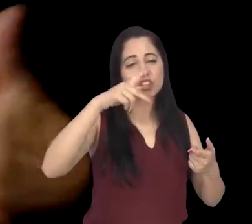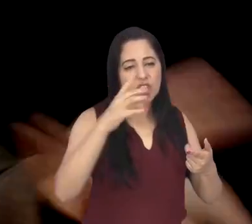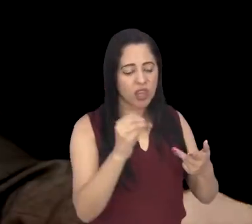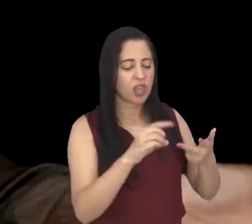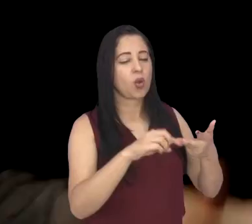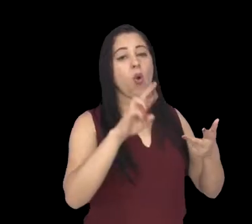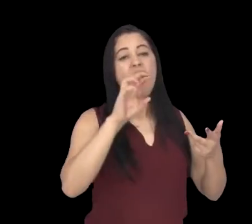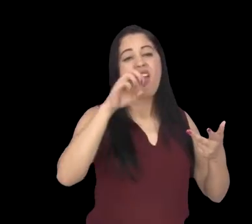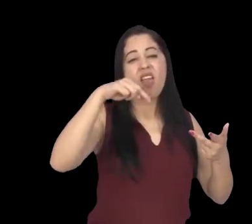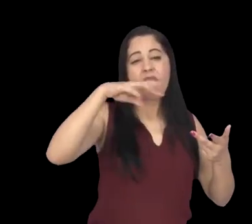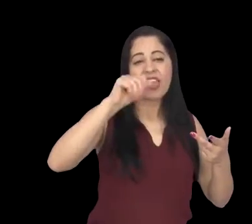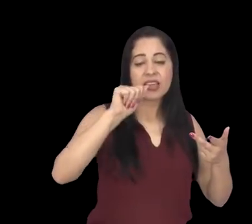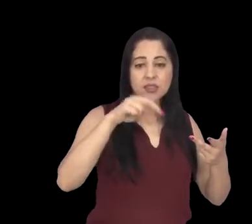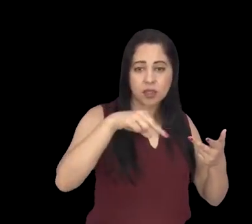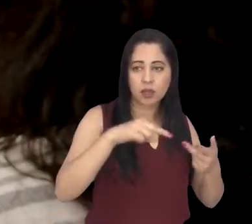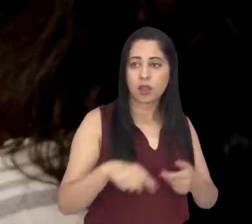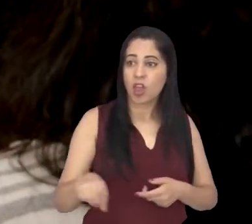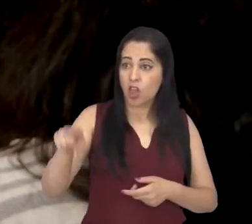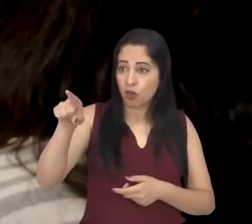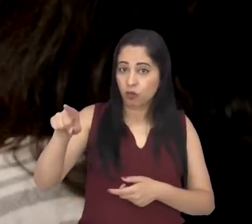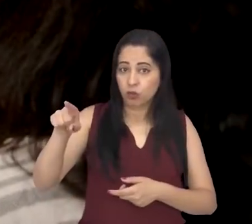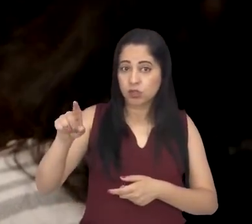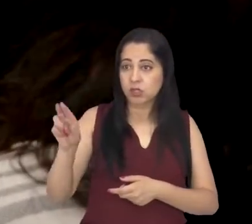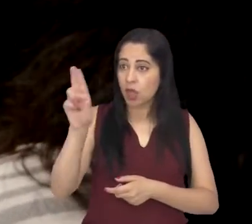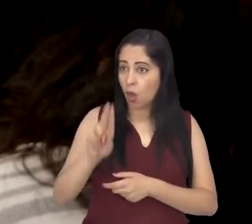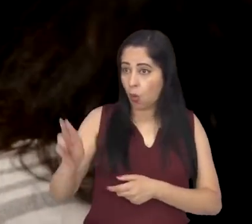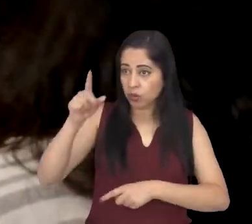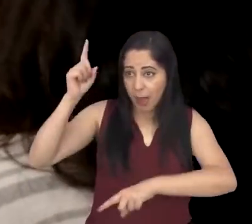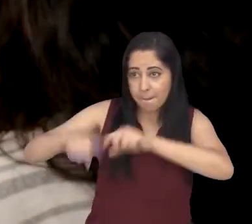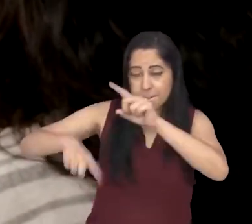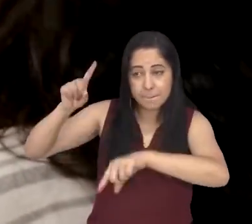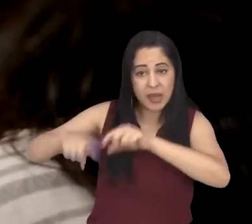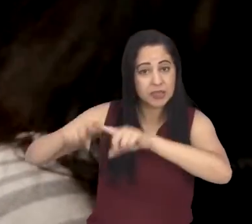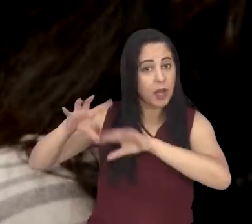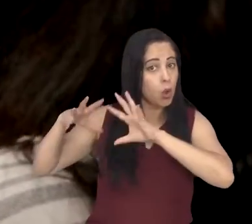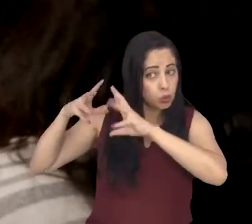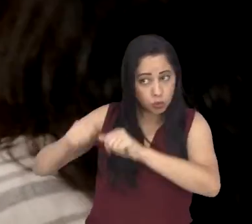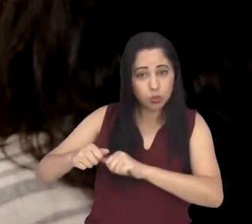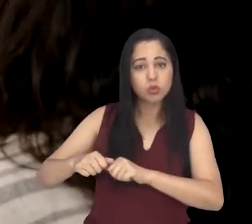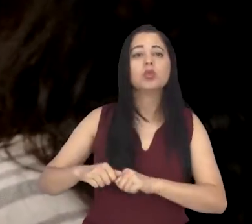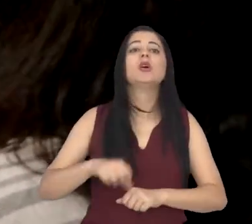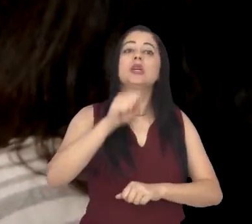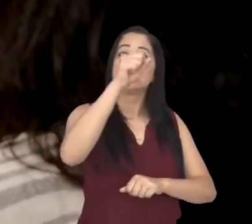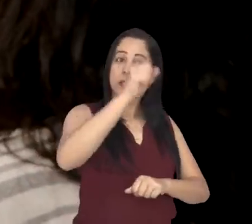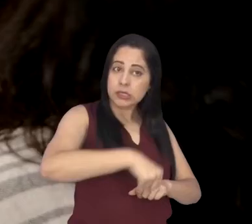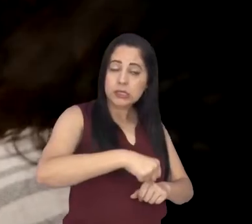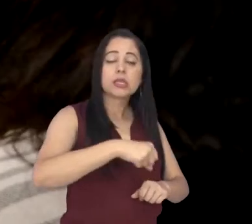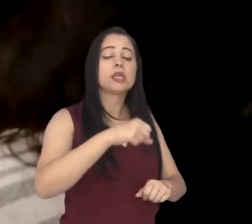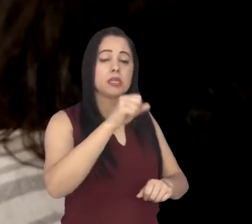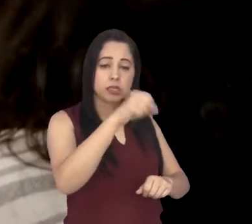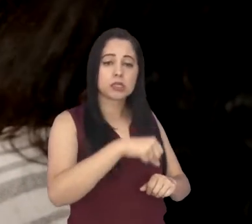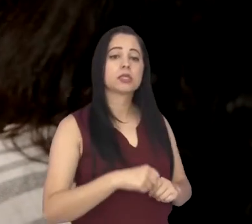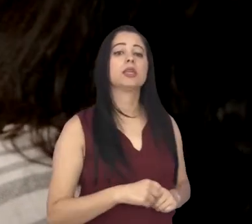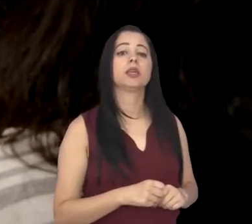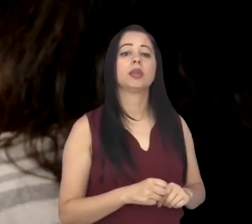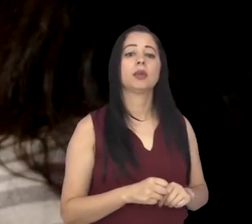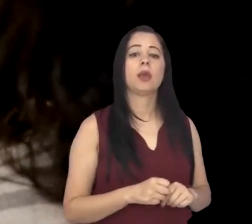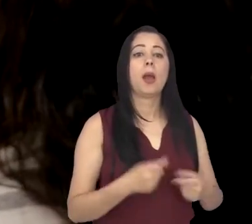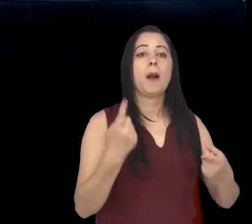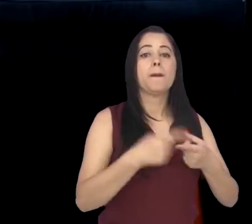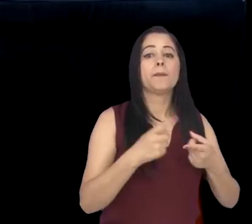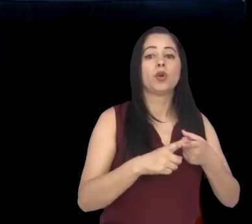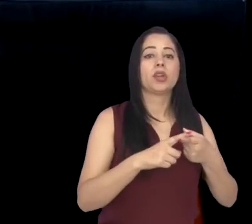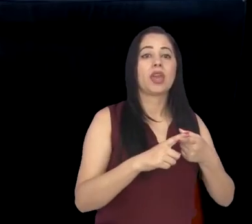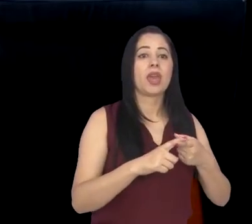evidente, Renan. E aí você todo com esse material, né, e eu todo esse material. Porque ia ter o Globo Esporte. E ia ser inteirinho dos Jogos Pan-Americanos.